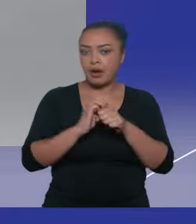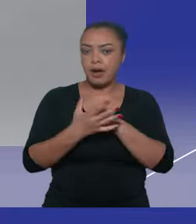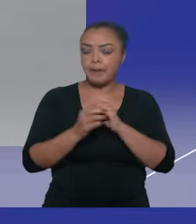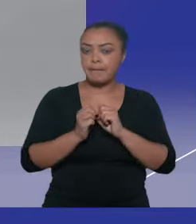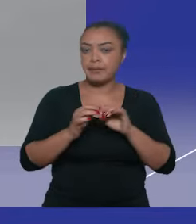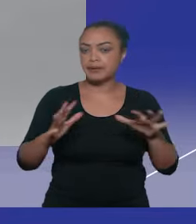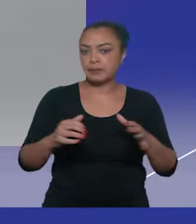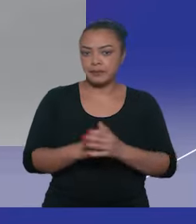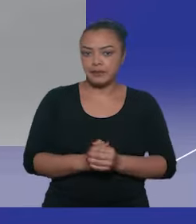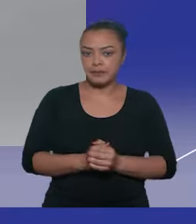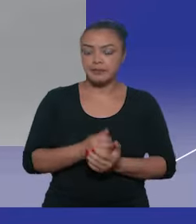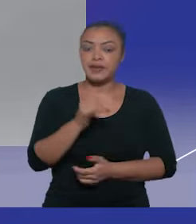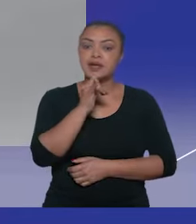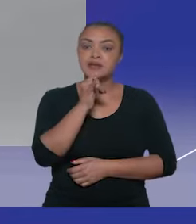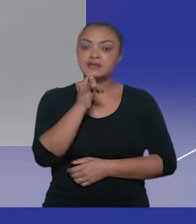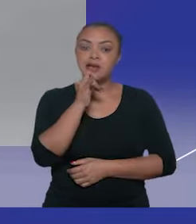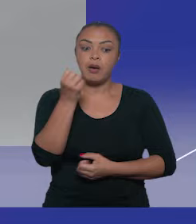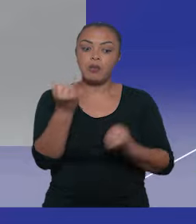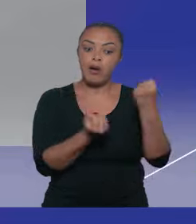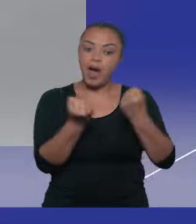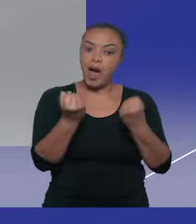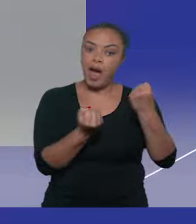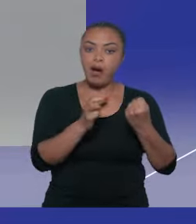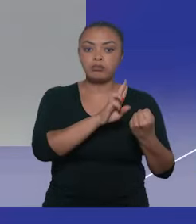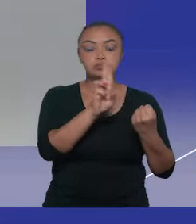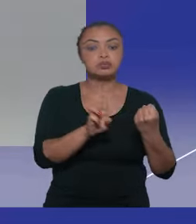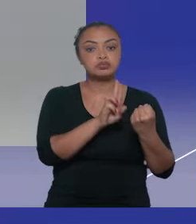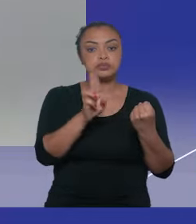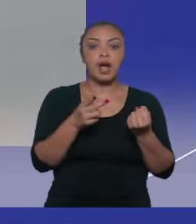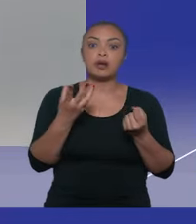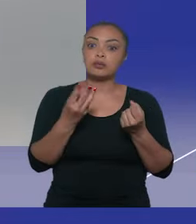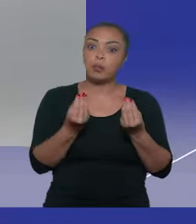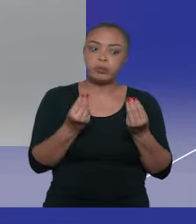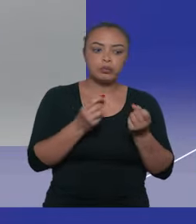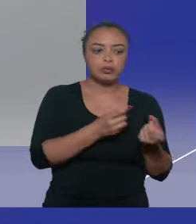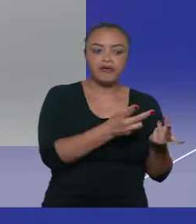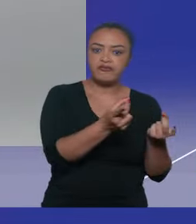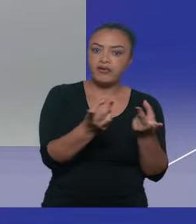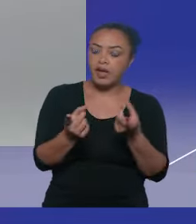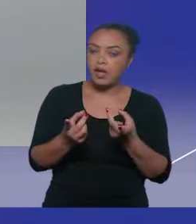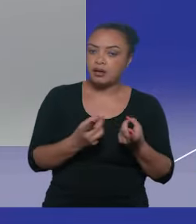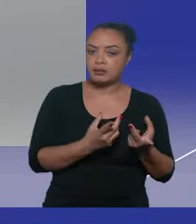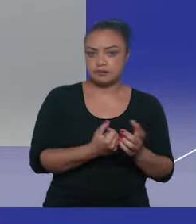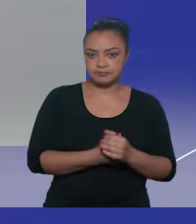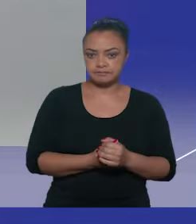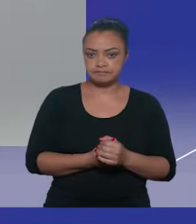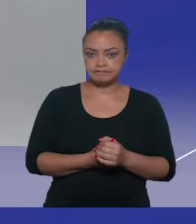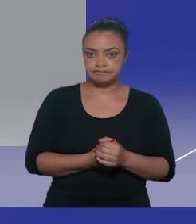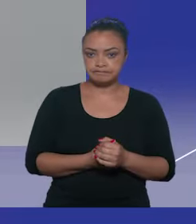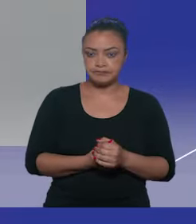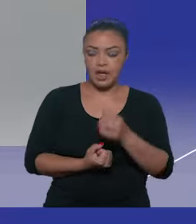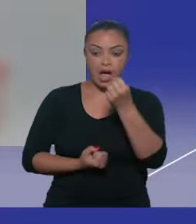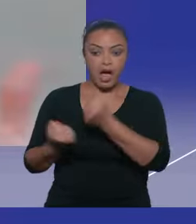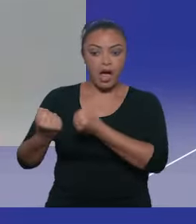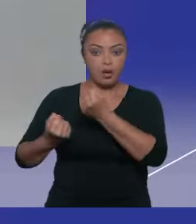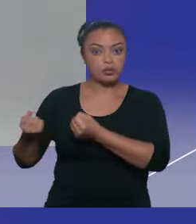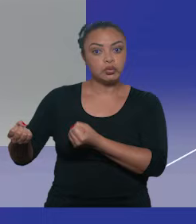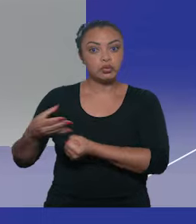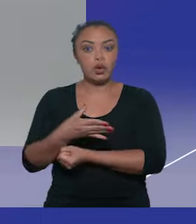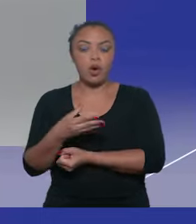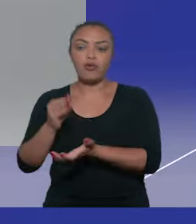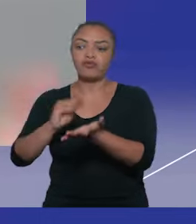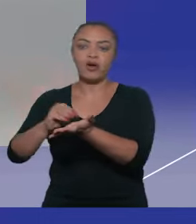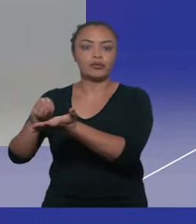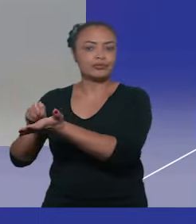pandemia. Um exemplo é automóvel usado. Na pandemia, teve muita venda de automóvel usado. Os automóveis novos, eles não conseguiam